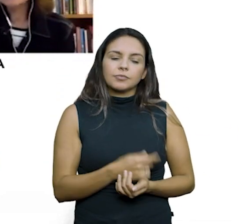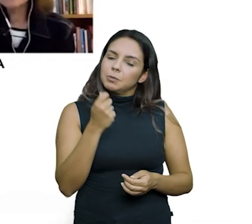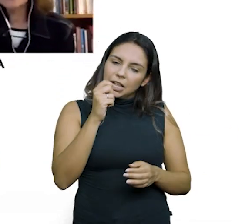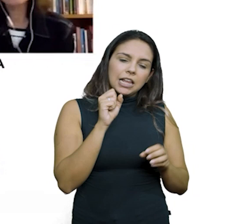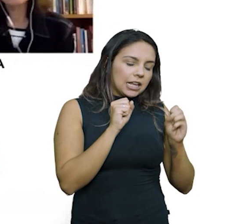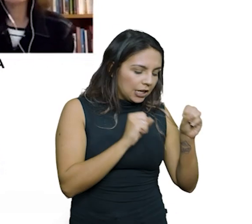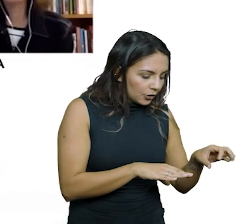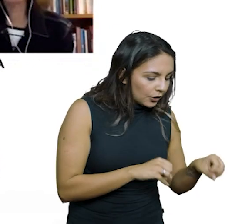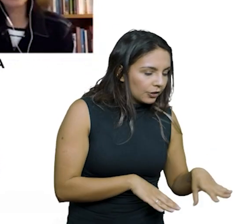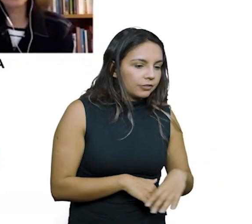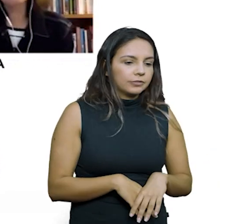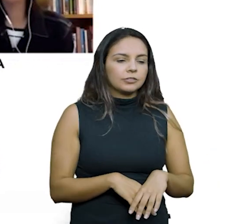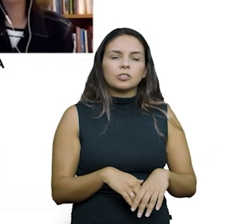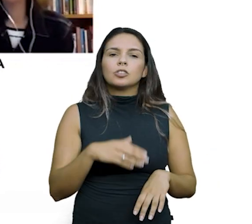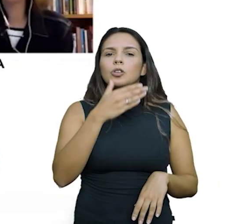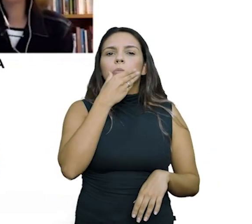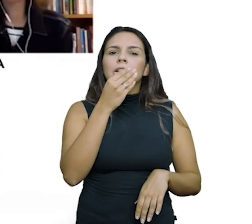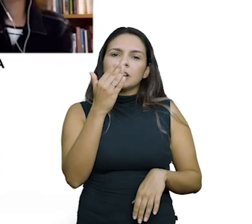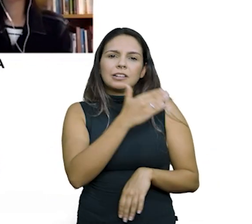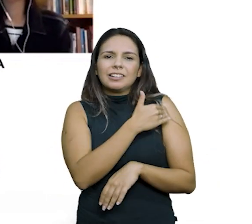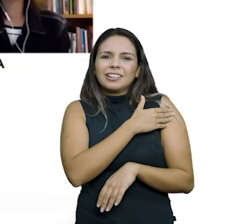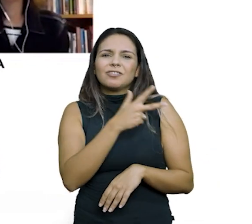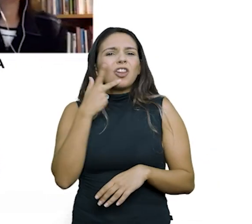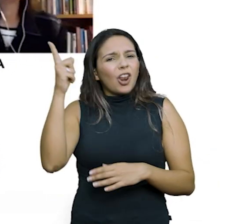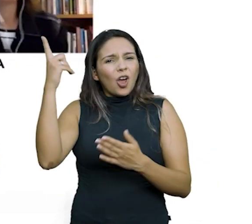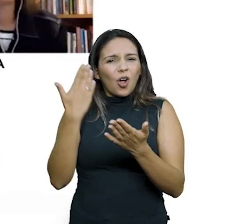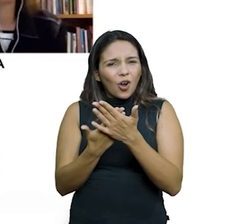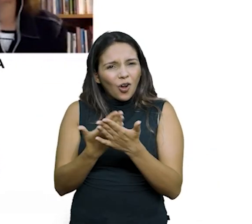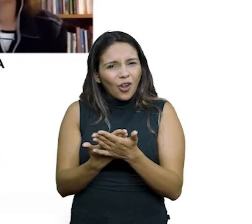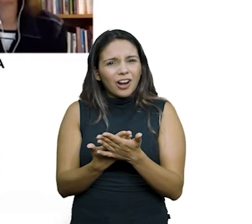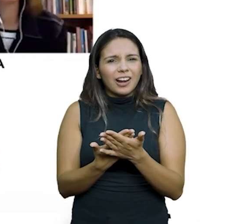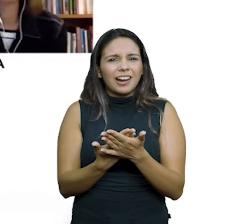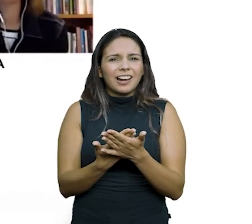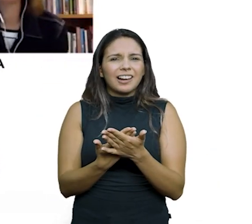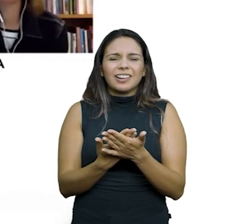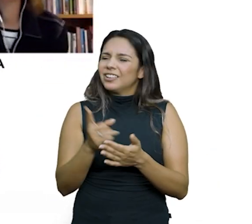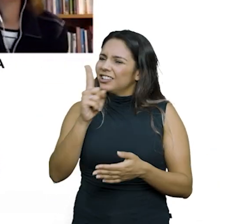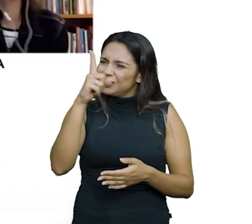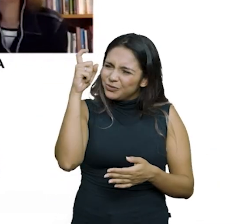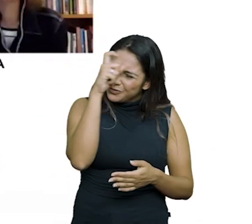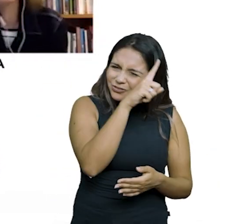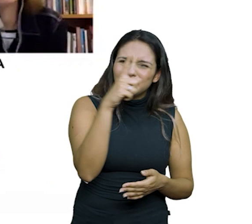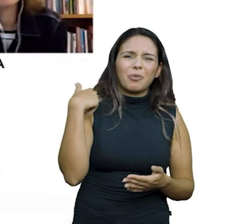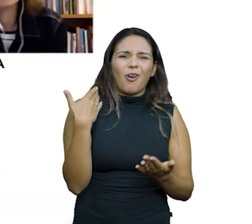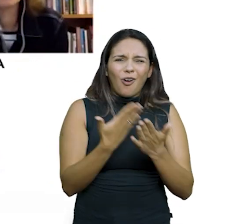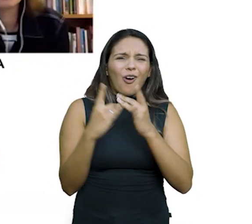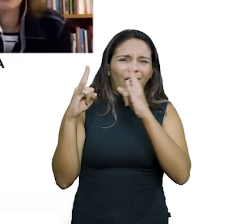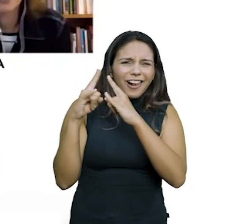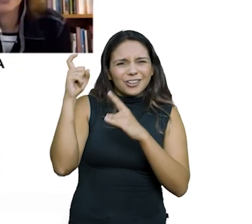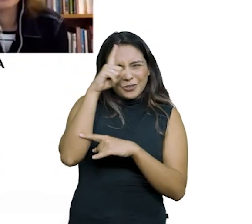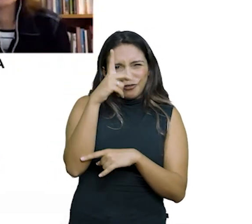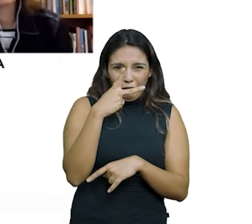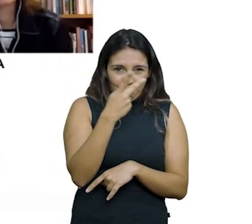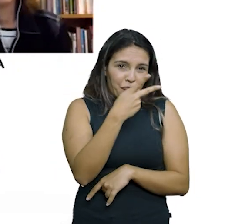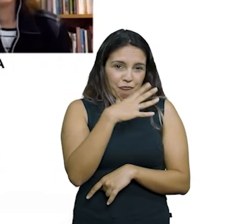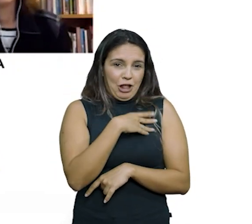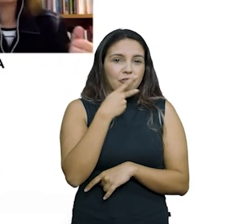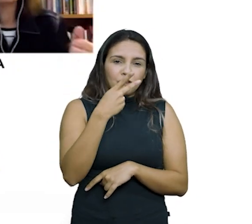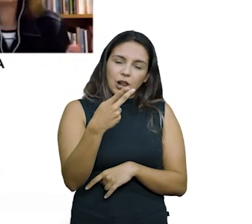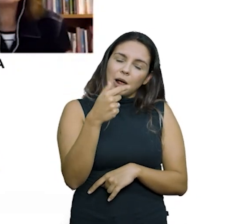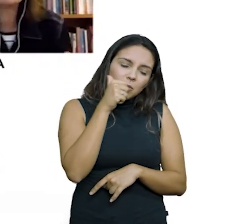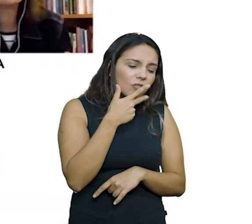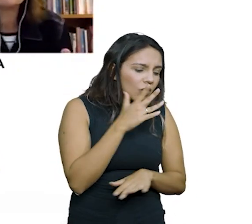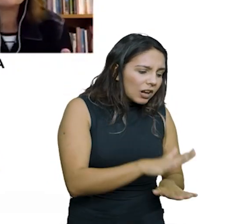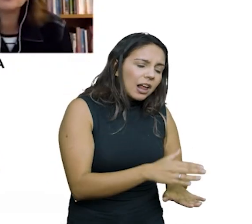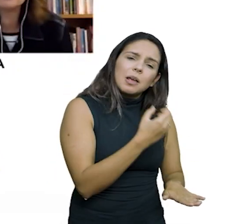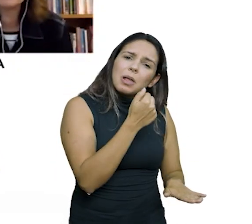ser educado e tudo. E o menino dela falou, mas lá no colégio as pessoas não são assim, os meus colegas não são assim. Ela pegou ele e falou,